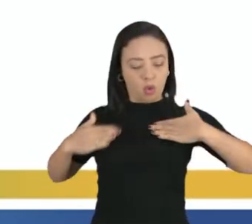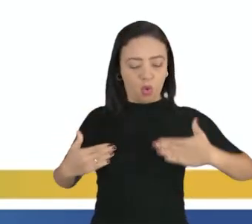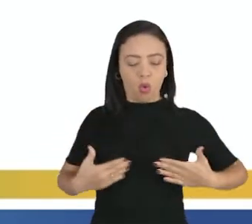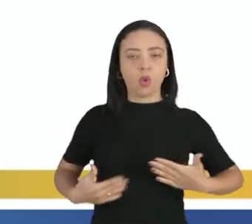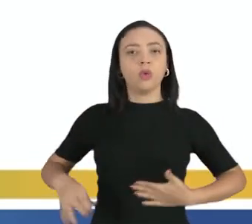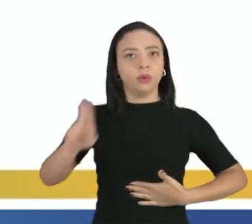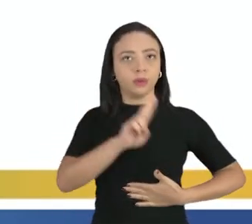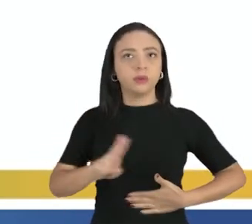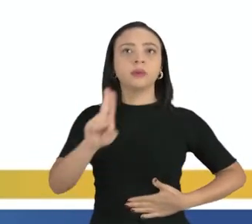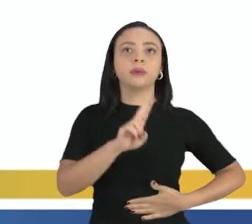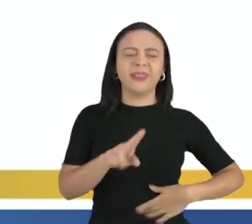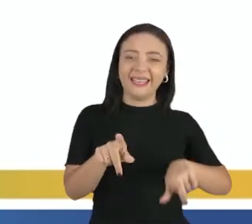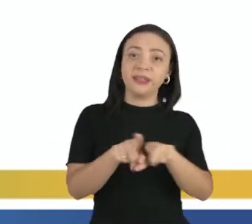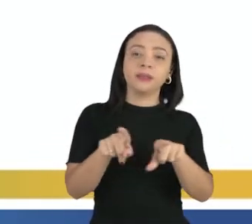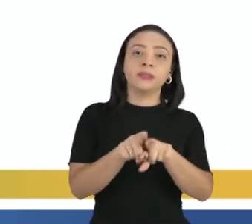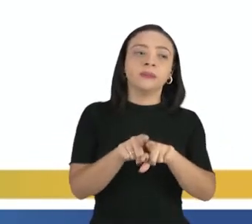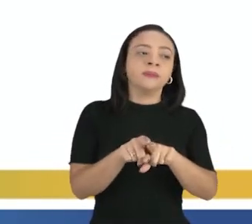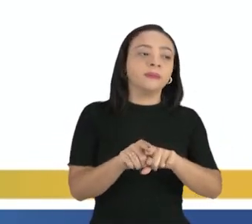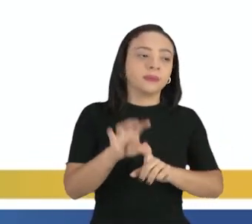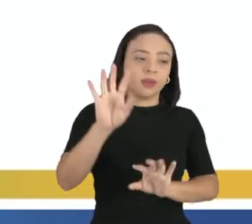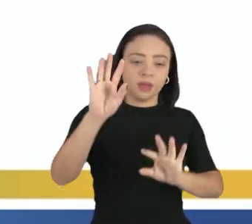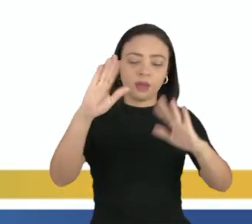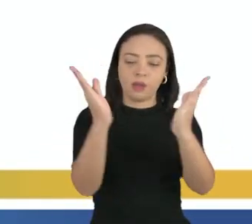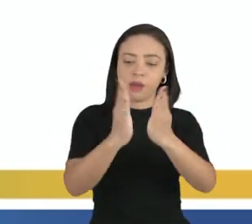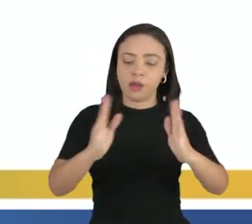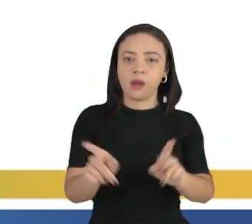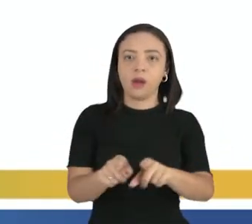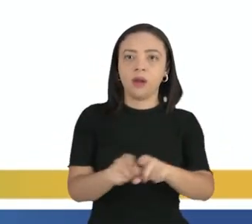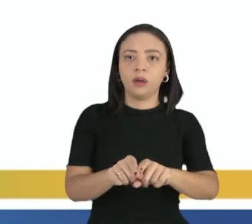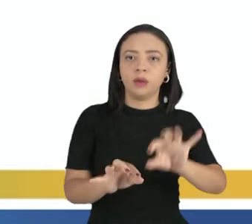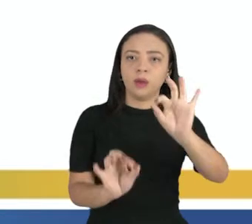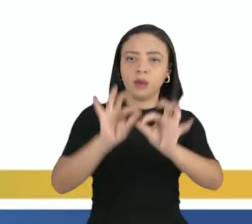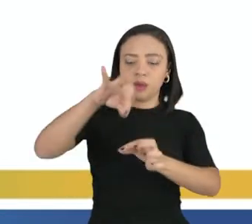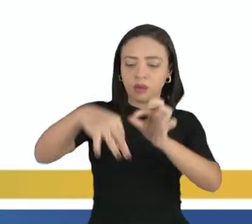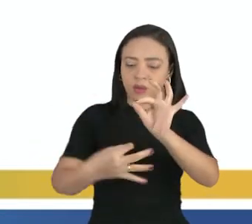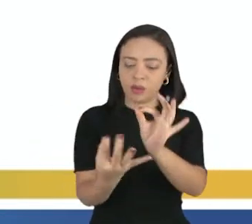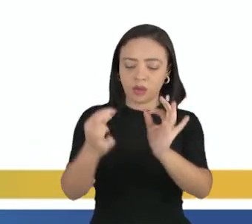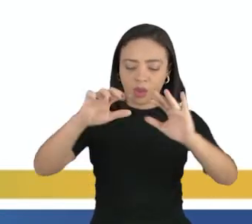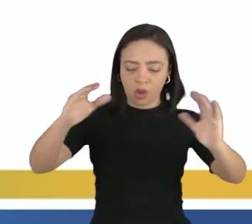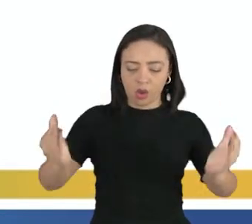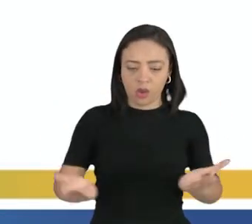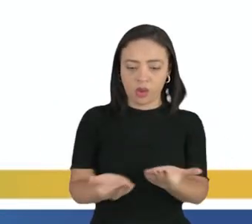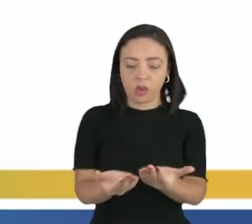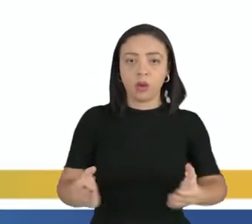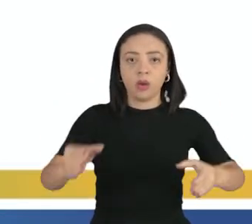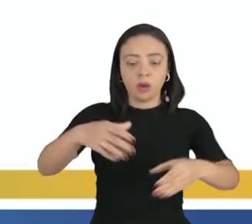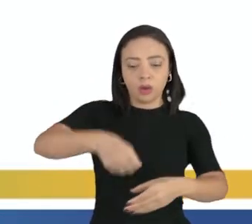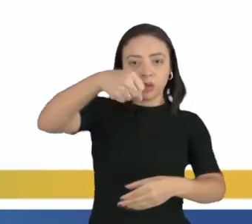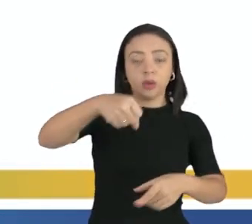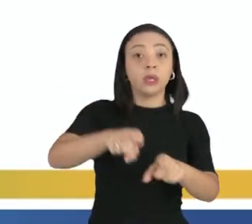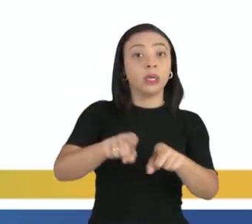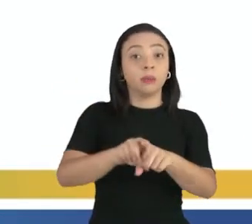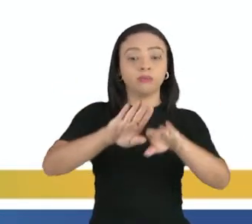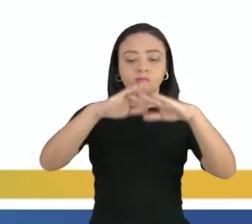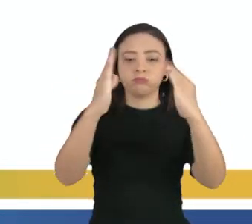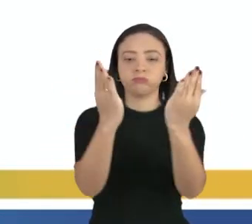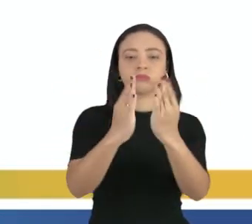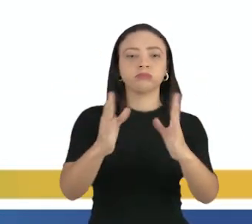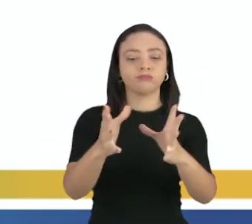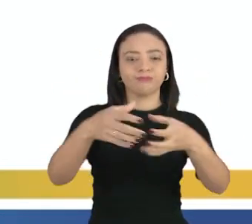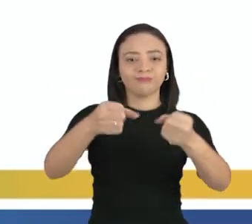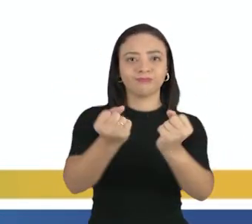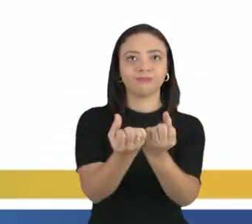já falamos antes, nas tecelagens, nas cestarias, nos texumes e também nas cerâmicas. O